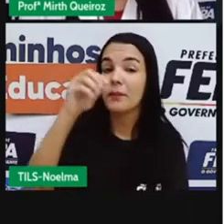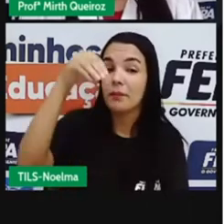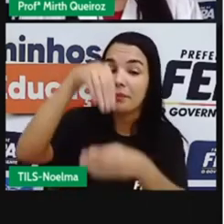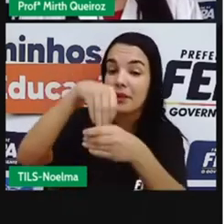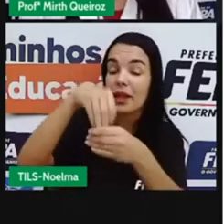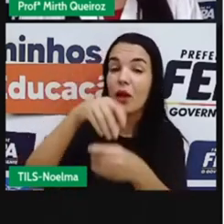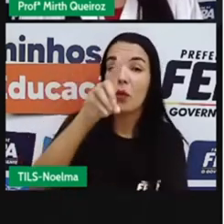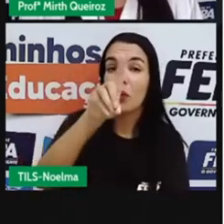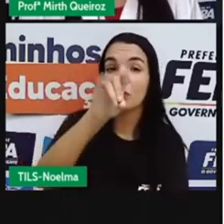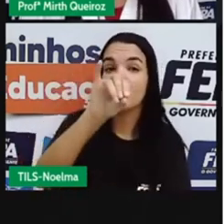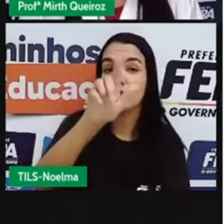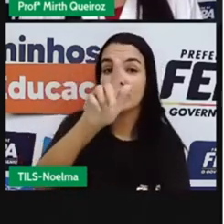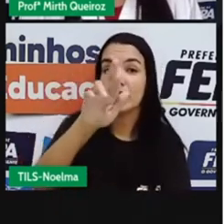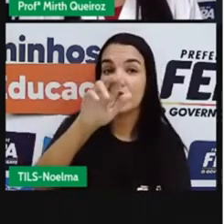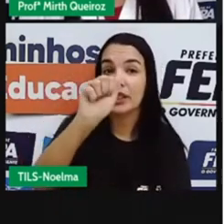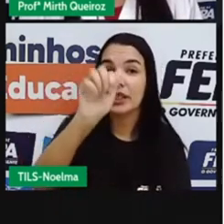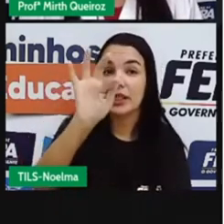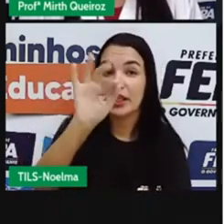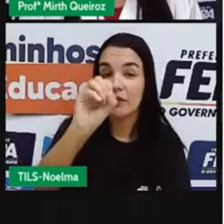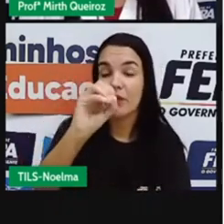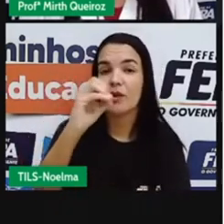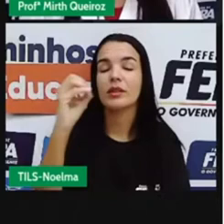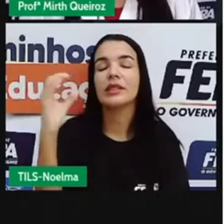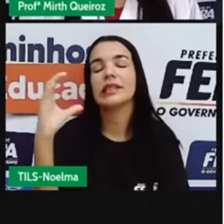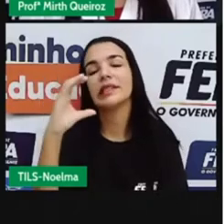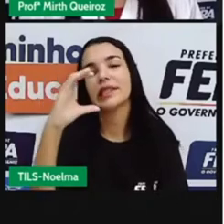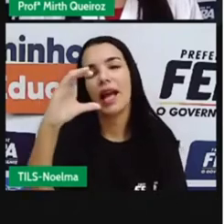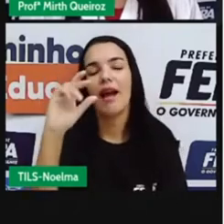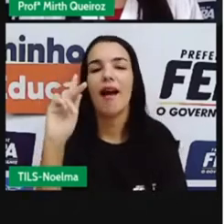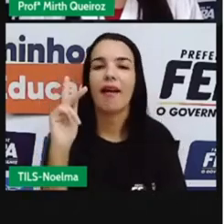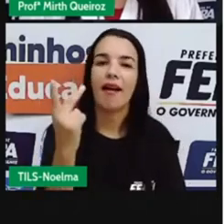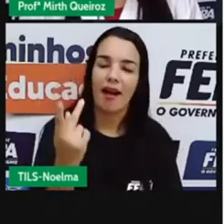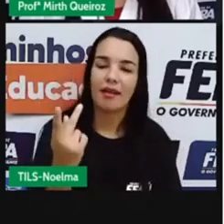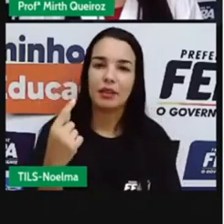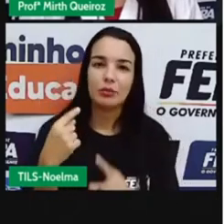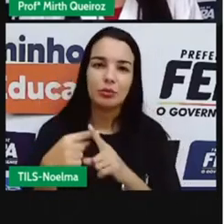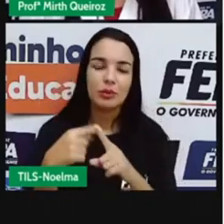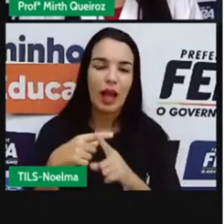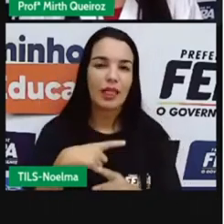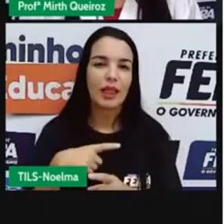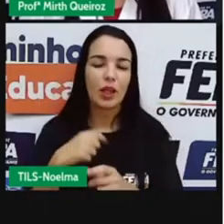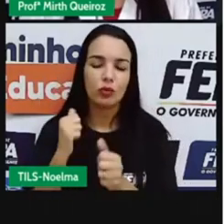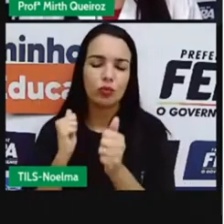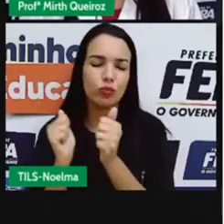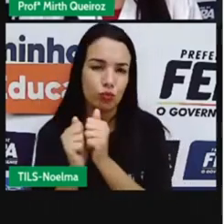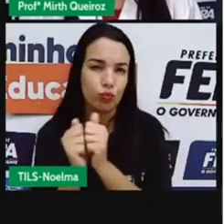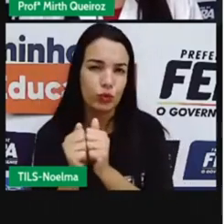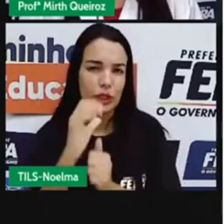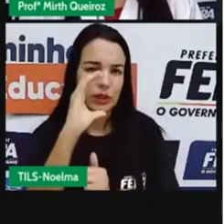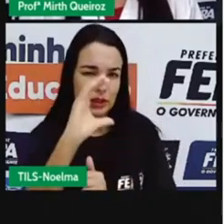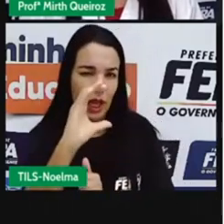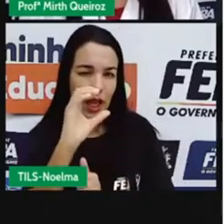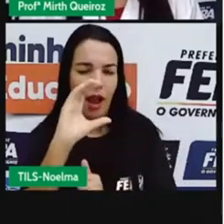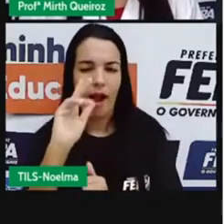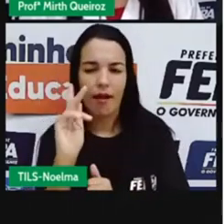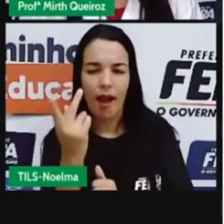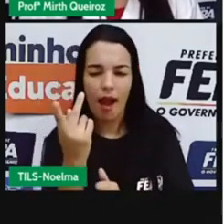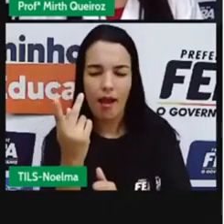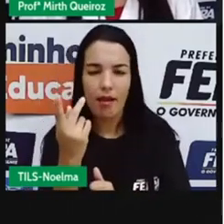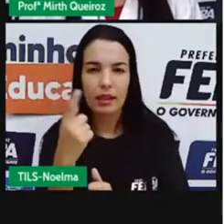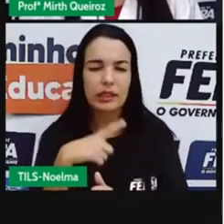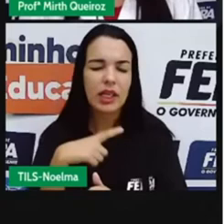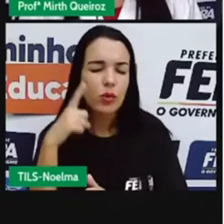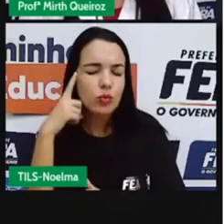CH. O H, quando ele vem acompanhado da letra C, ele tem um som de X. Olha aí,